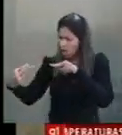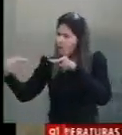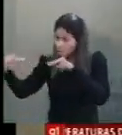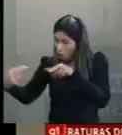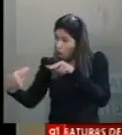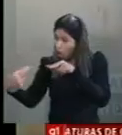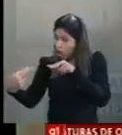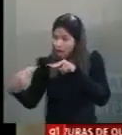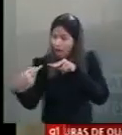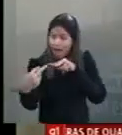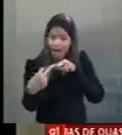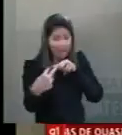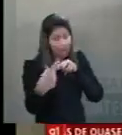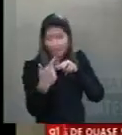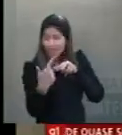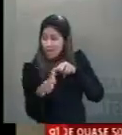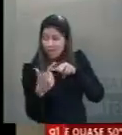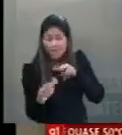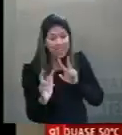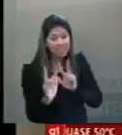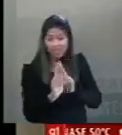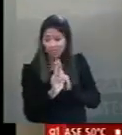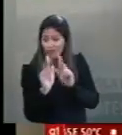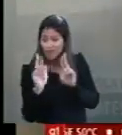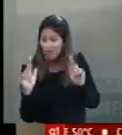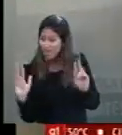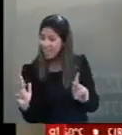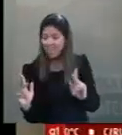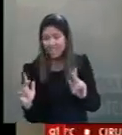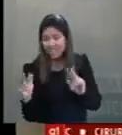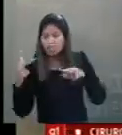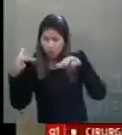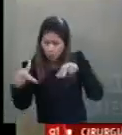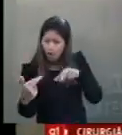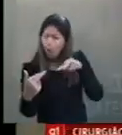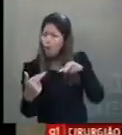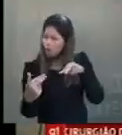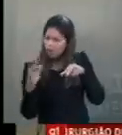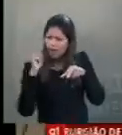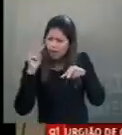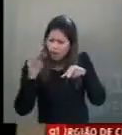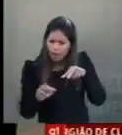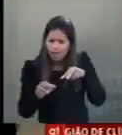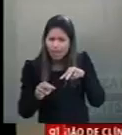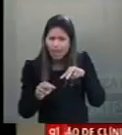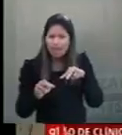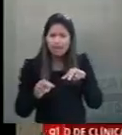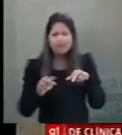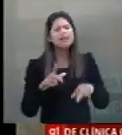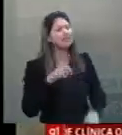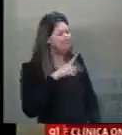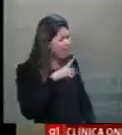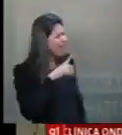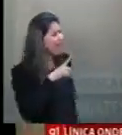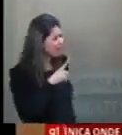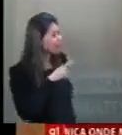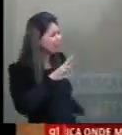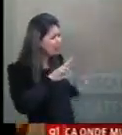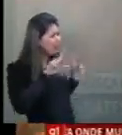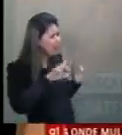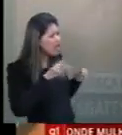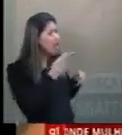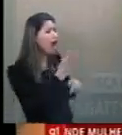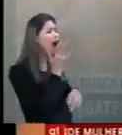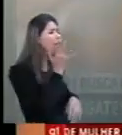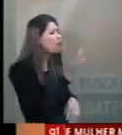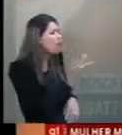Aqui não tem diferença. Pode ter aqui, o tom é diferente. Tem sim diferença, olha aí, ó. Olha a cor, olha